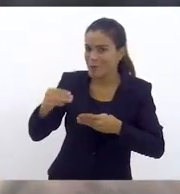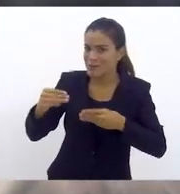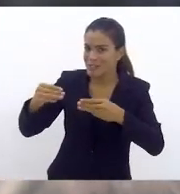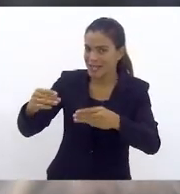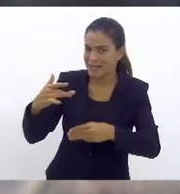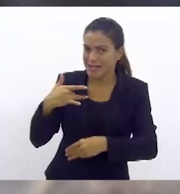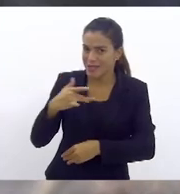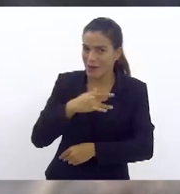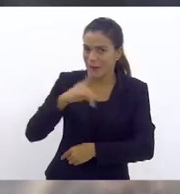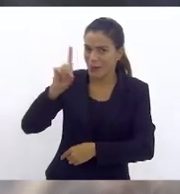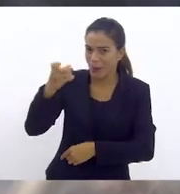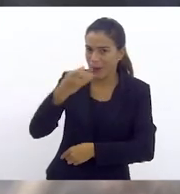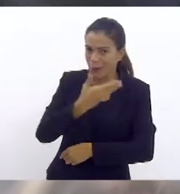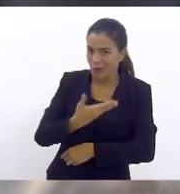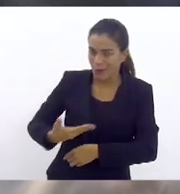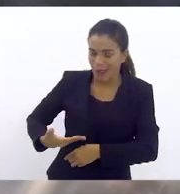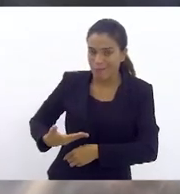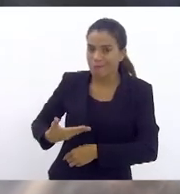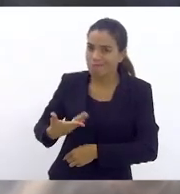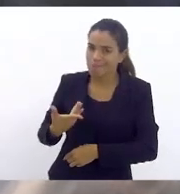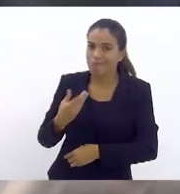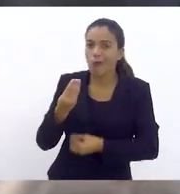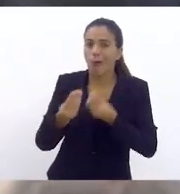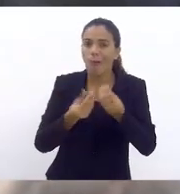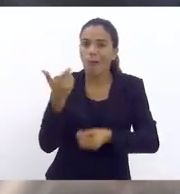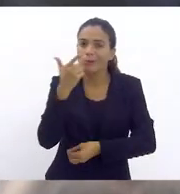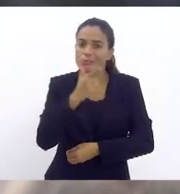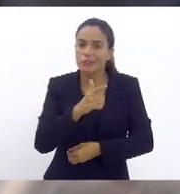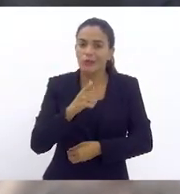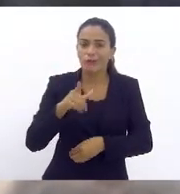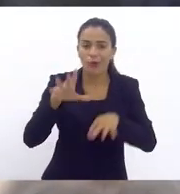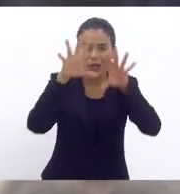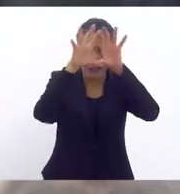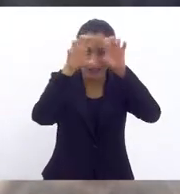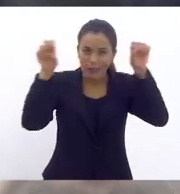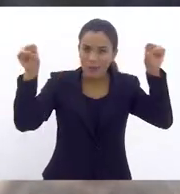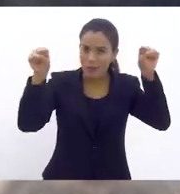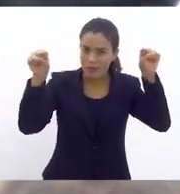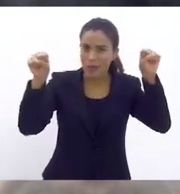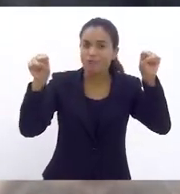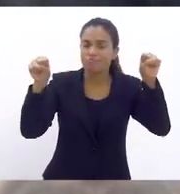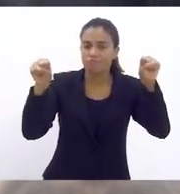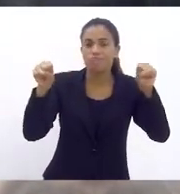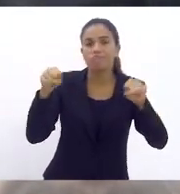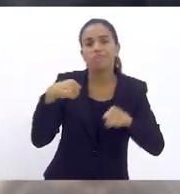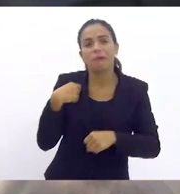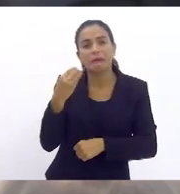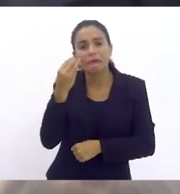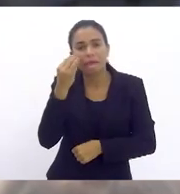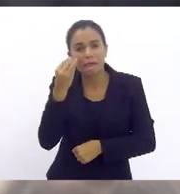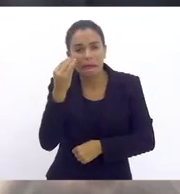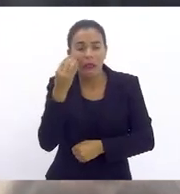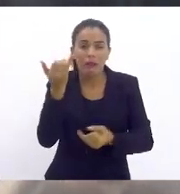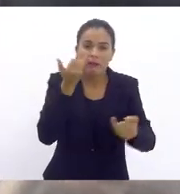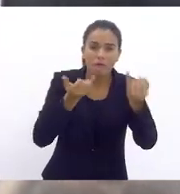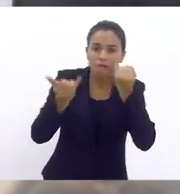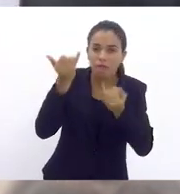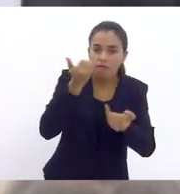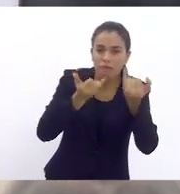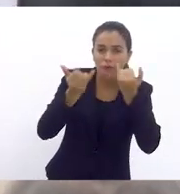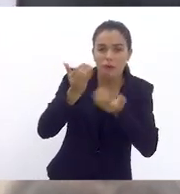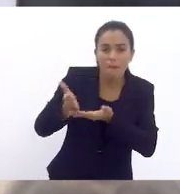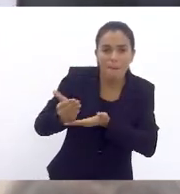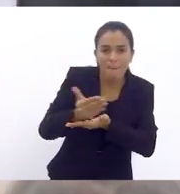da Saúde o nosso acesso se deu através do Tribunal de Contas que abriu completamente para comissão as informações de que dispunha sobre